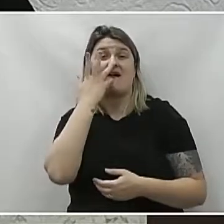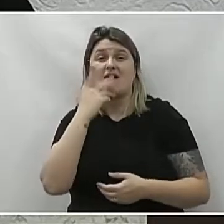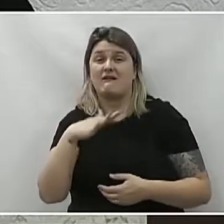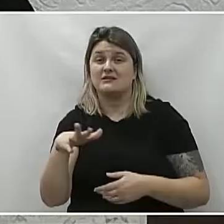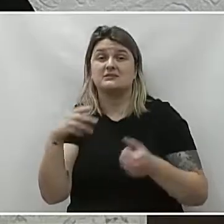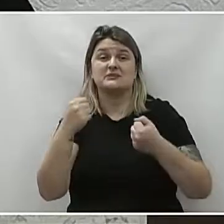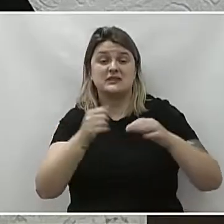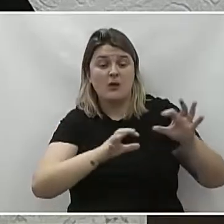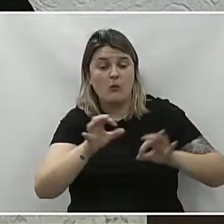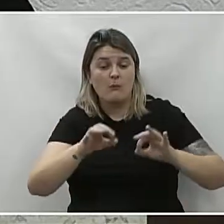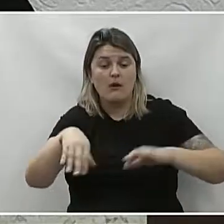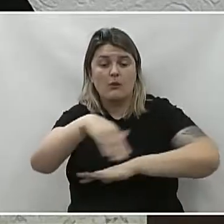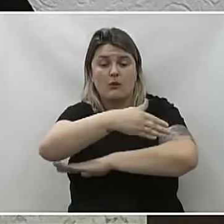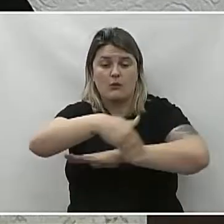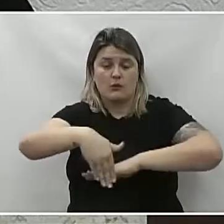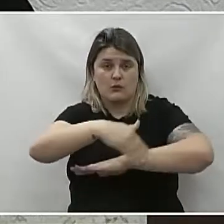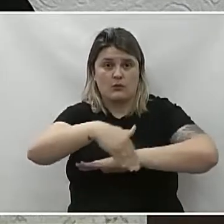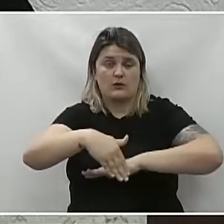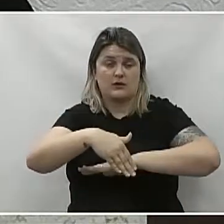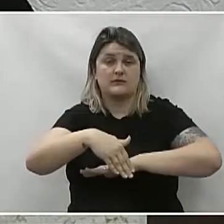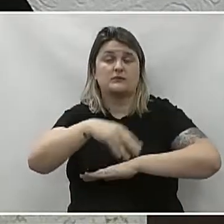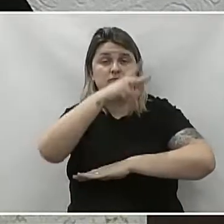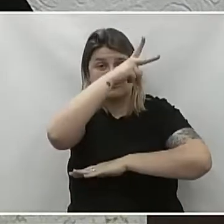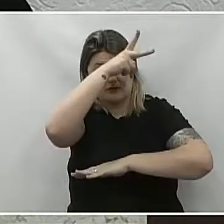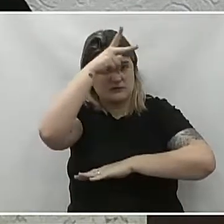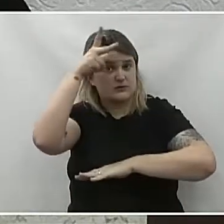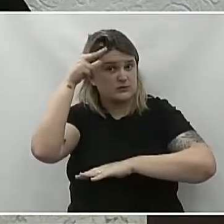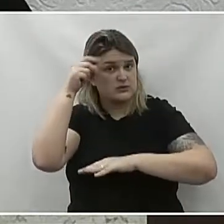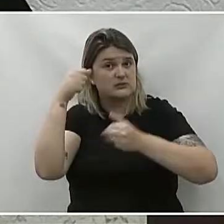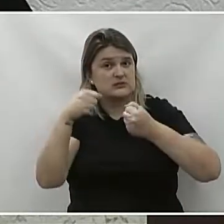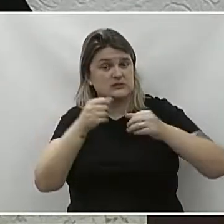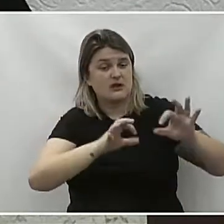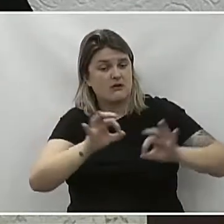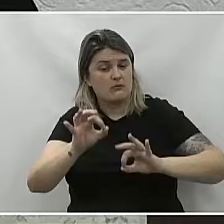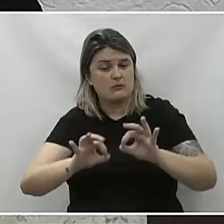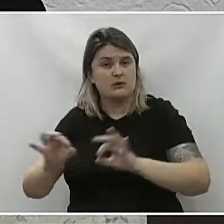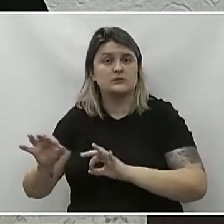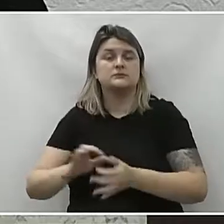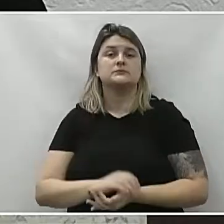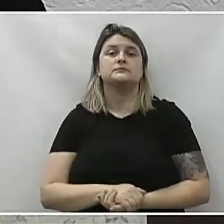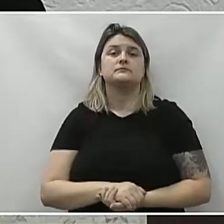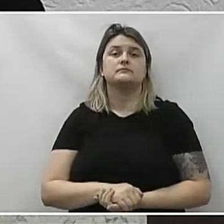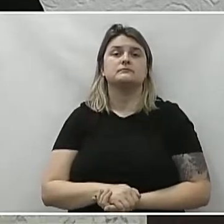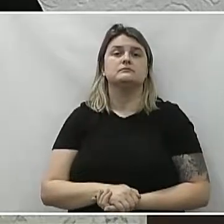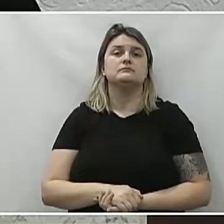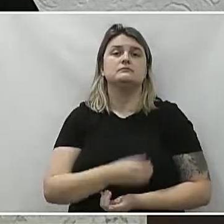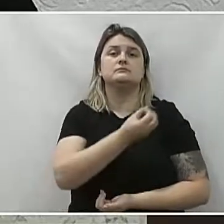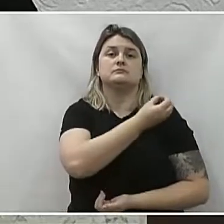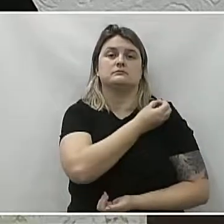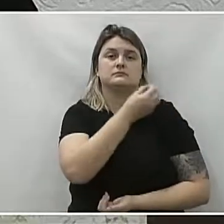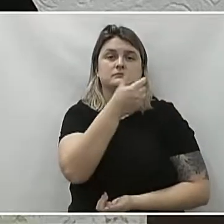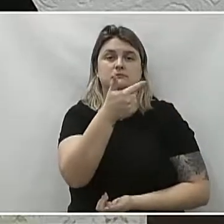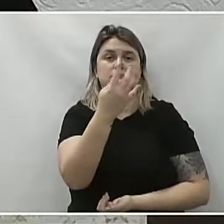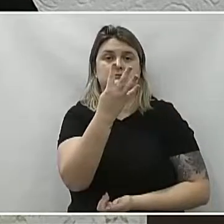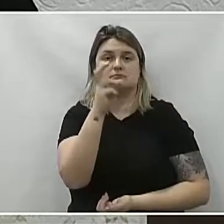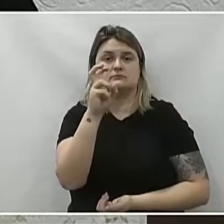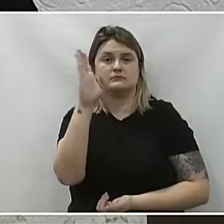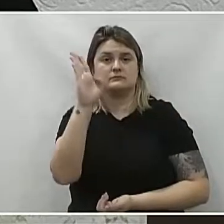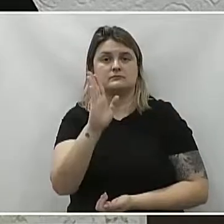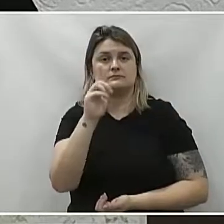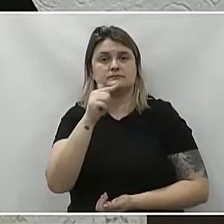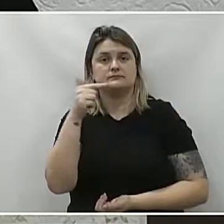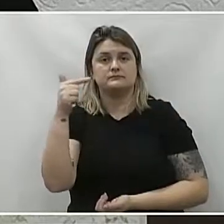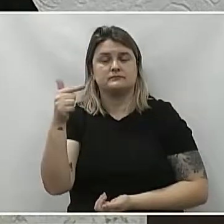isso se faz necessário que o poder público efetue melhorias nessa localidade. Número 245